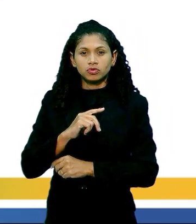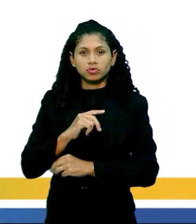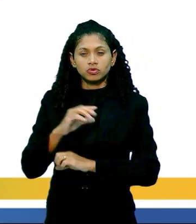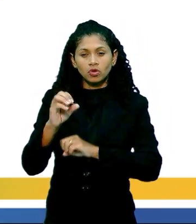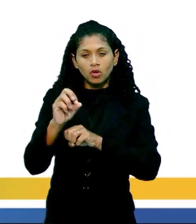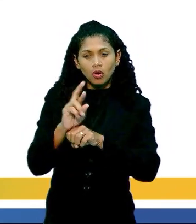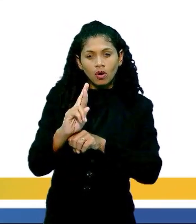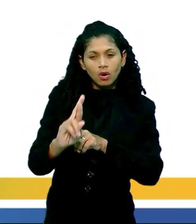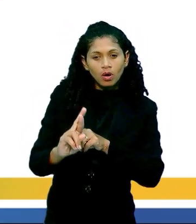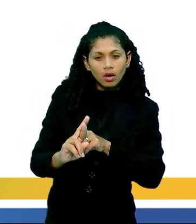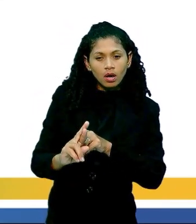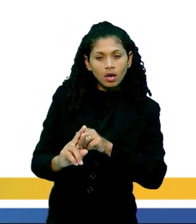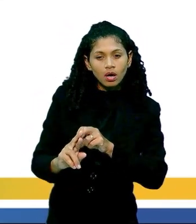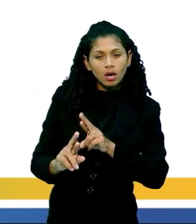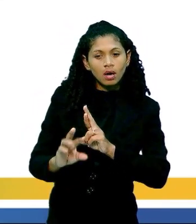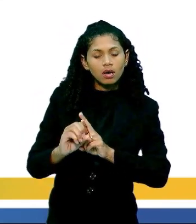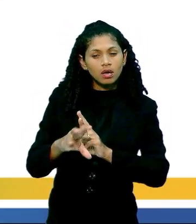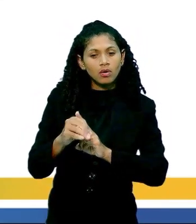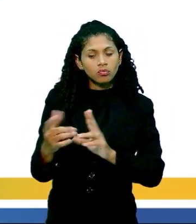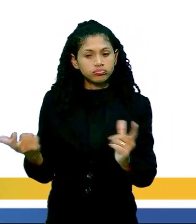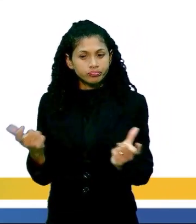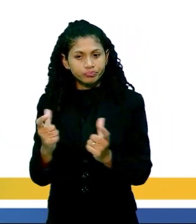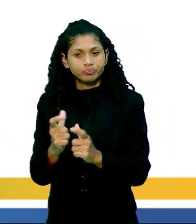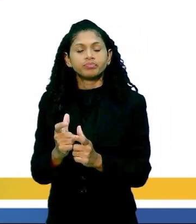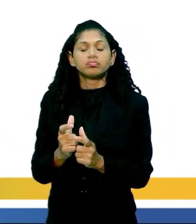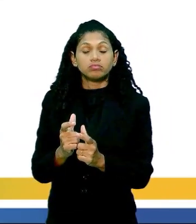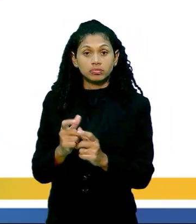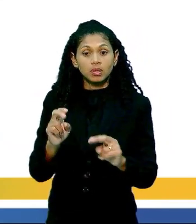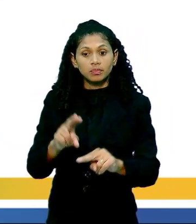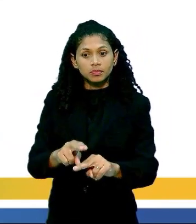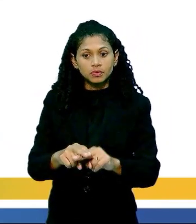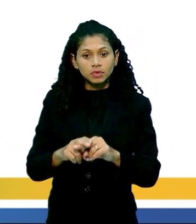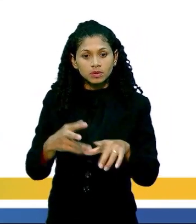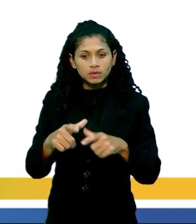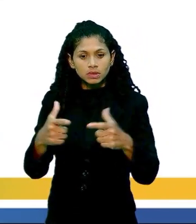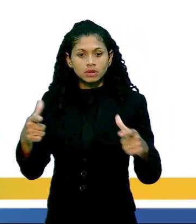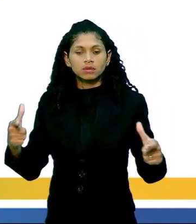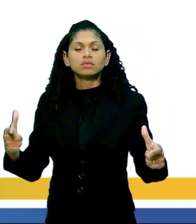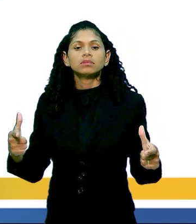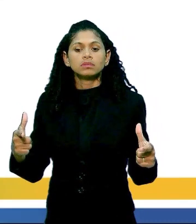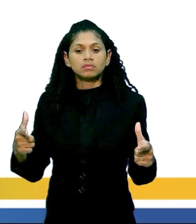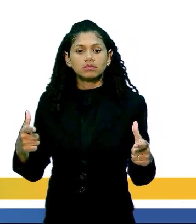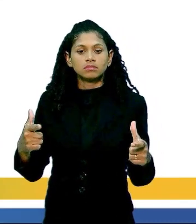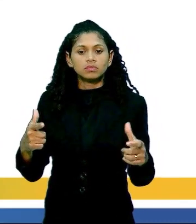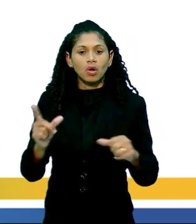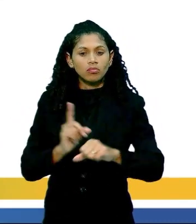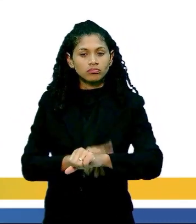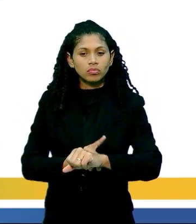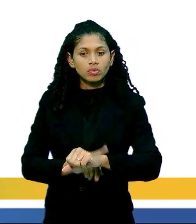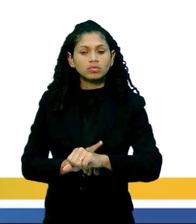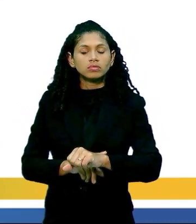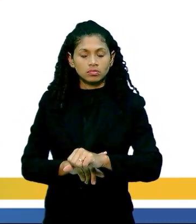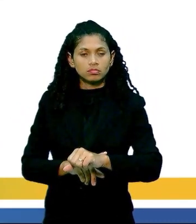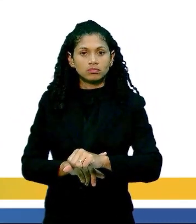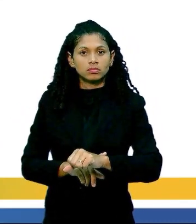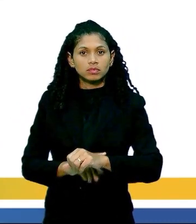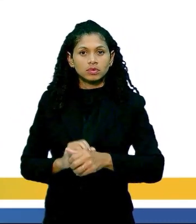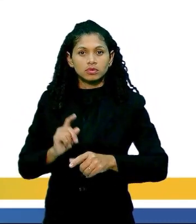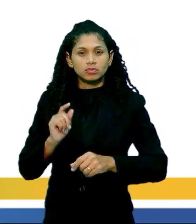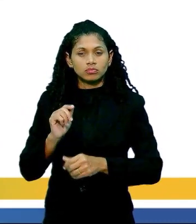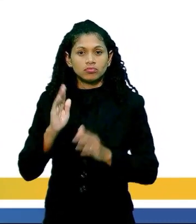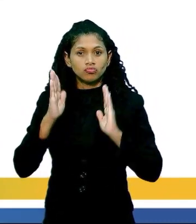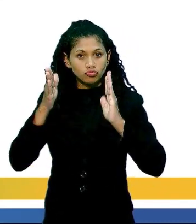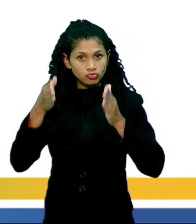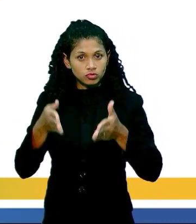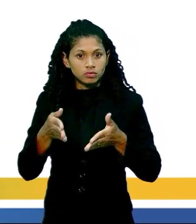recursos ilimitados. Por isso, cresceu exponencialmente durante o período indicado. Não. Resposta correta, letra A.